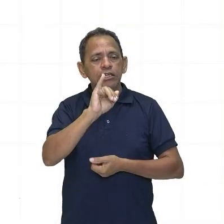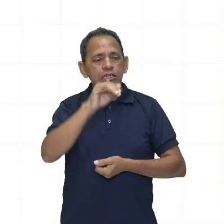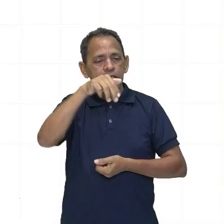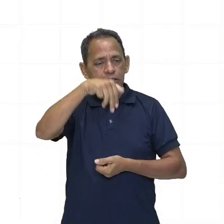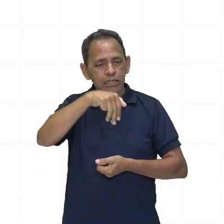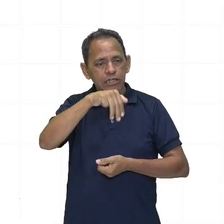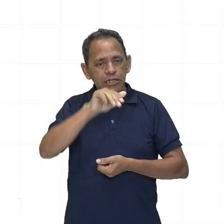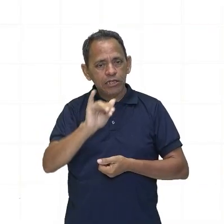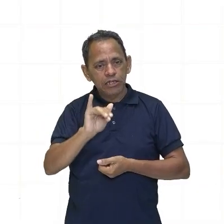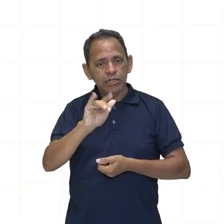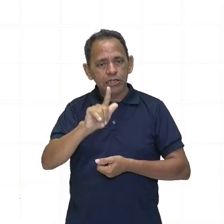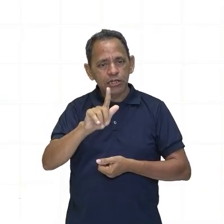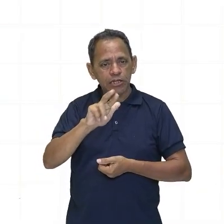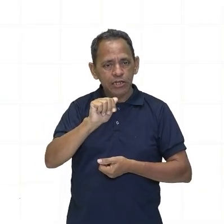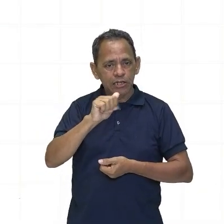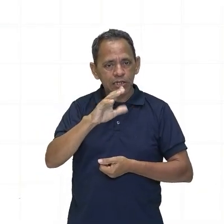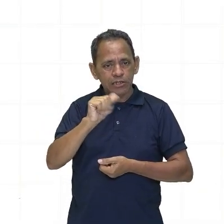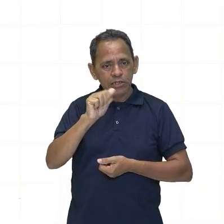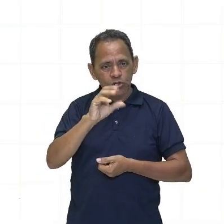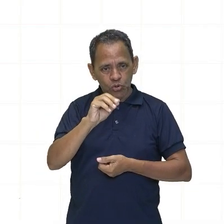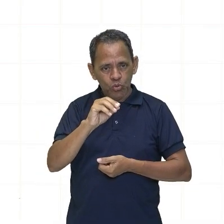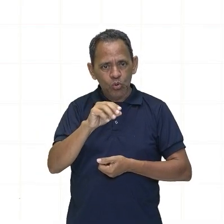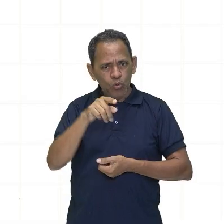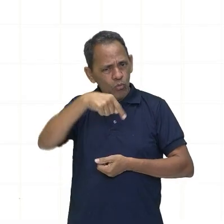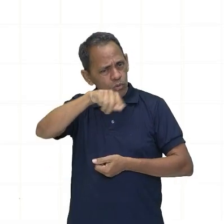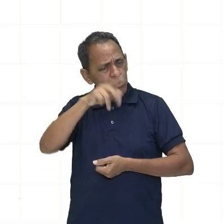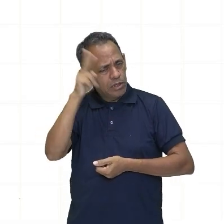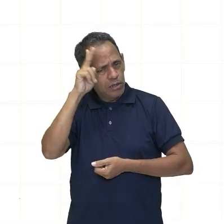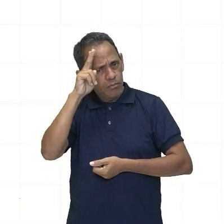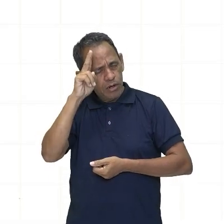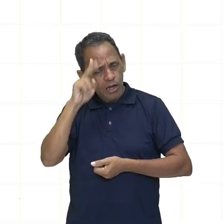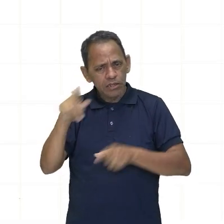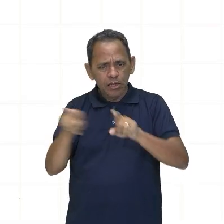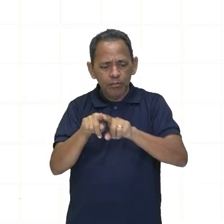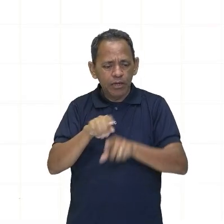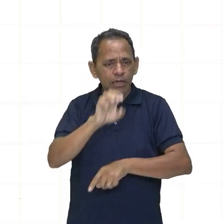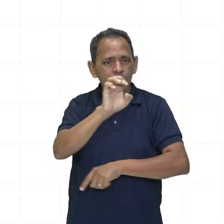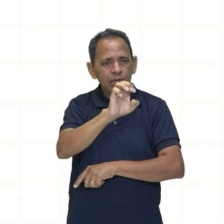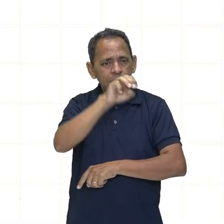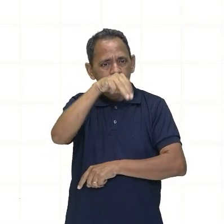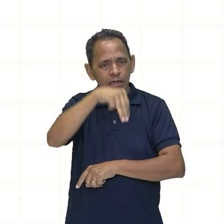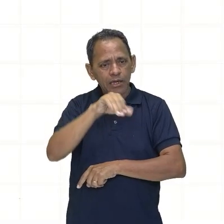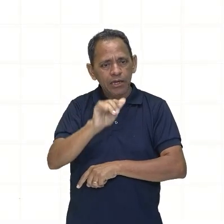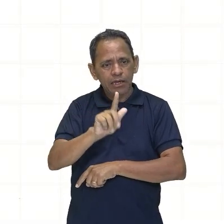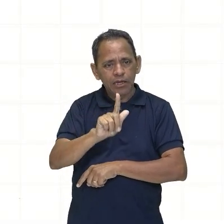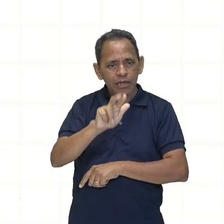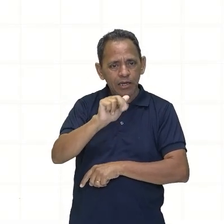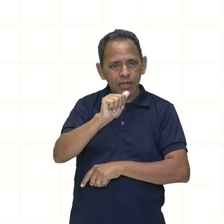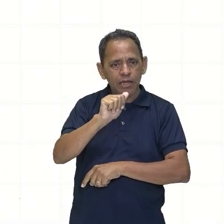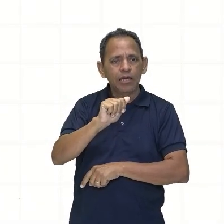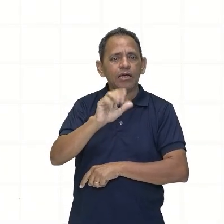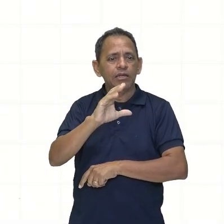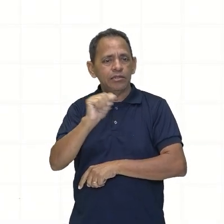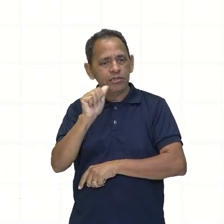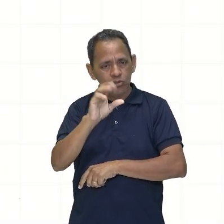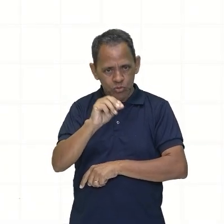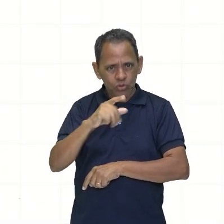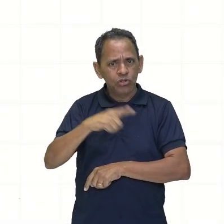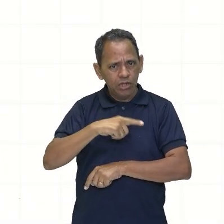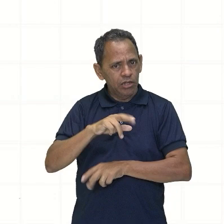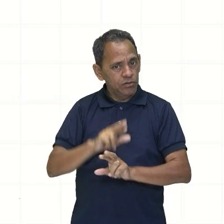emigração, né? Para vocês também relembrarem e também não confundir mais, né? Que a gente tem aí diferença. Vocês já ouviram